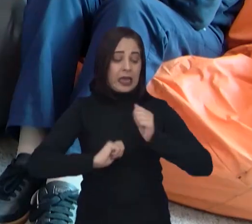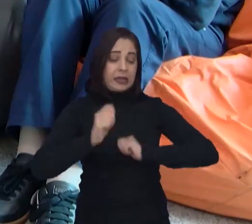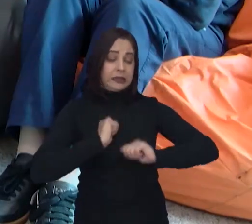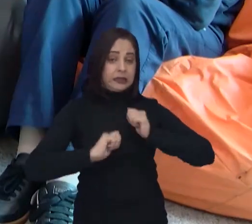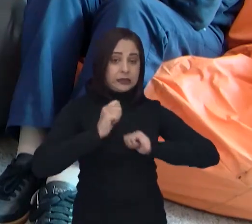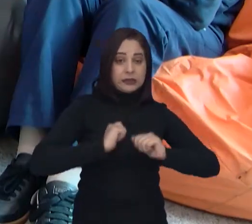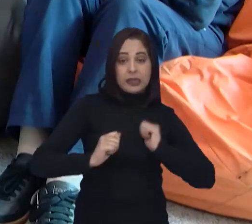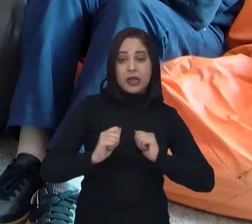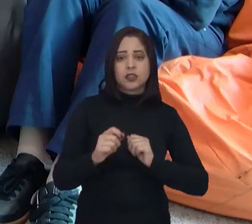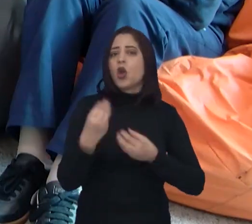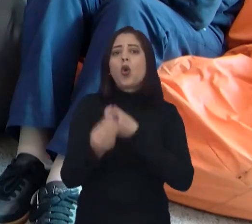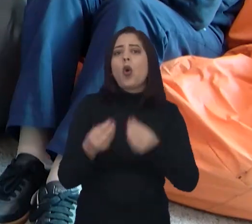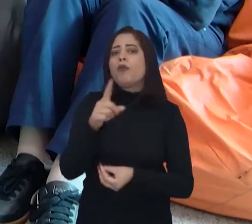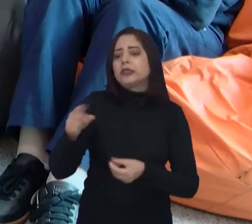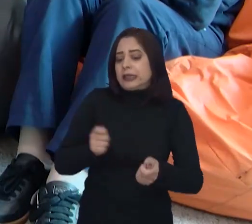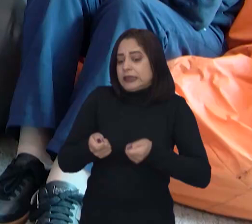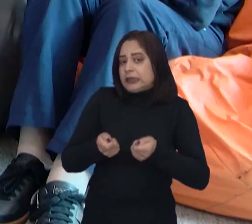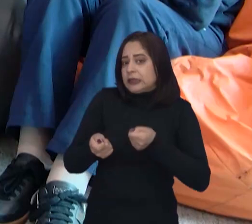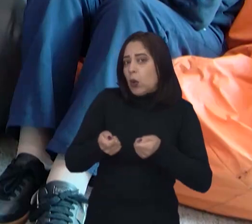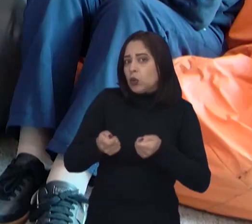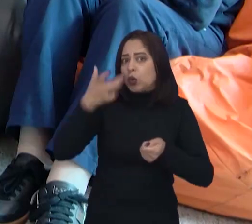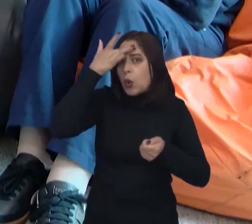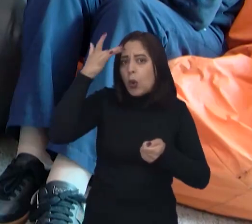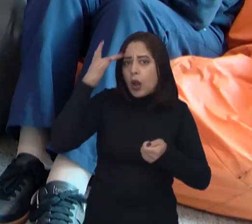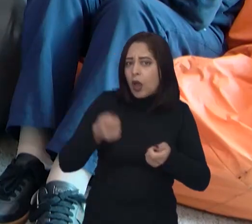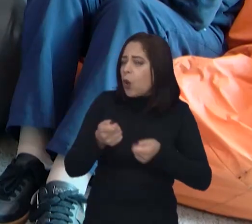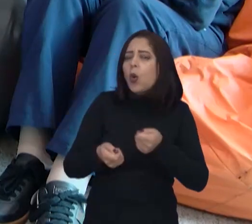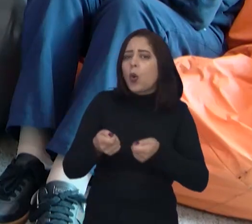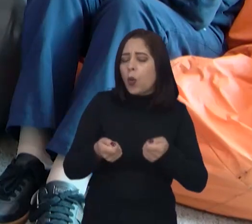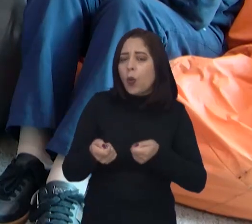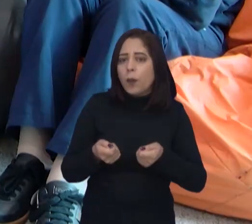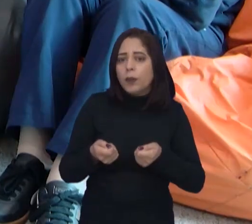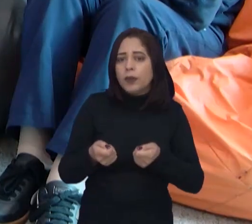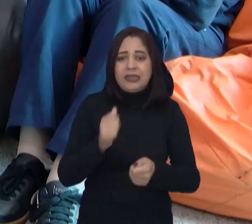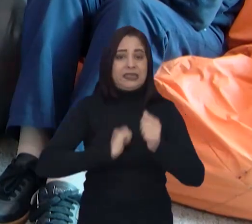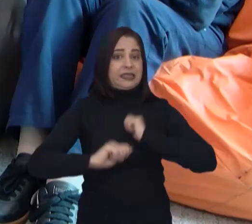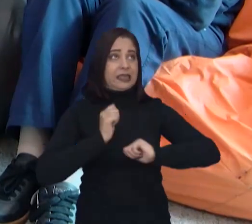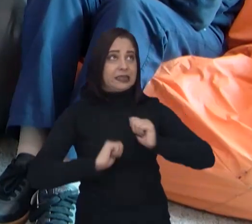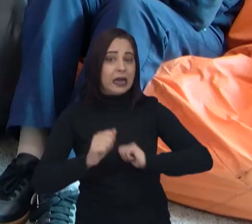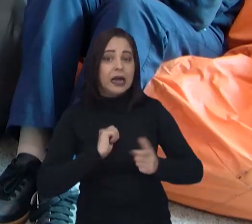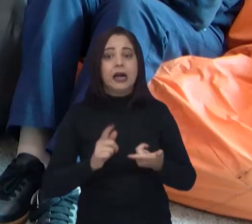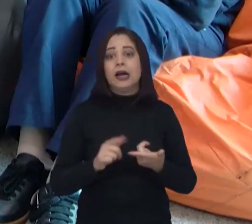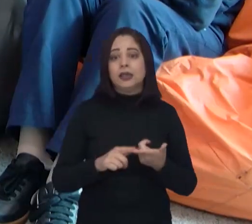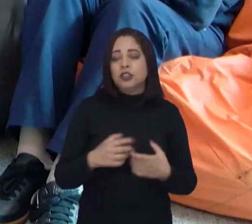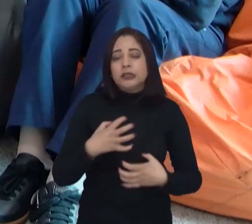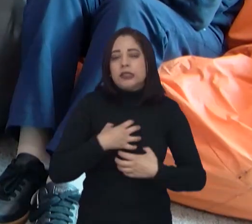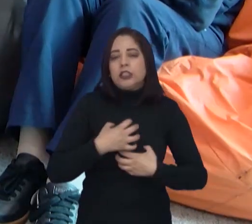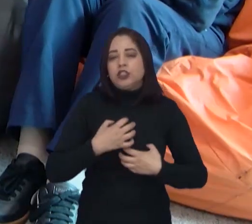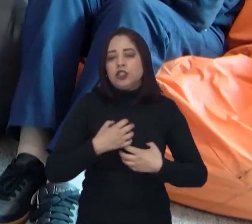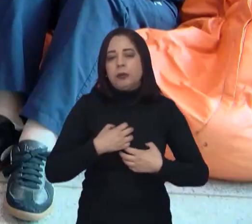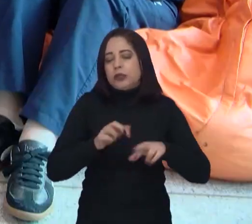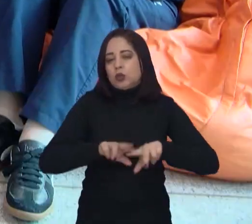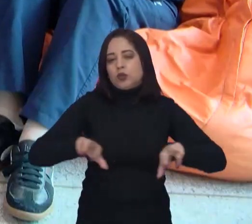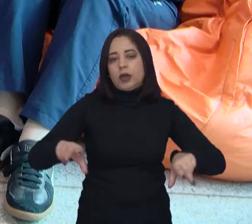flor da pele. Então, como é que vocês também lidam com essa questão de saúde mental, né? Ansiedade e esses sentimentos que são todos à flor